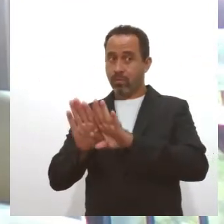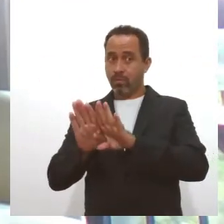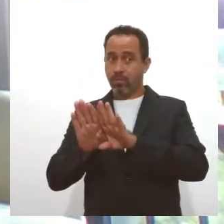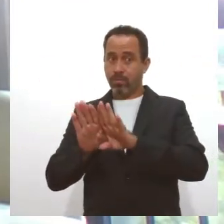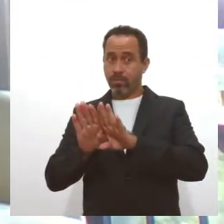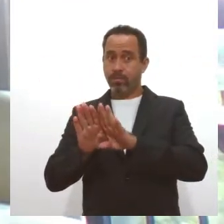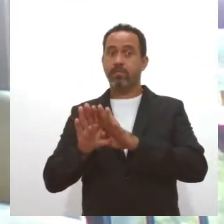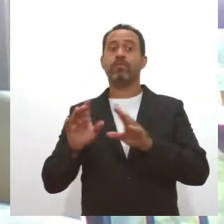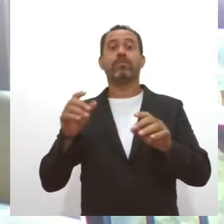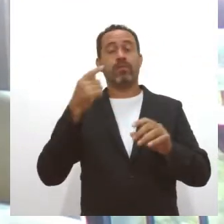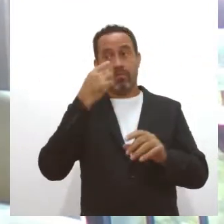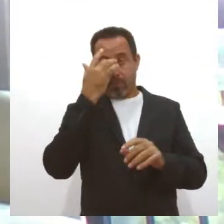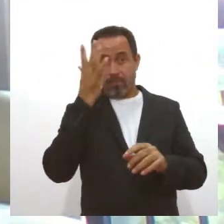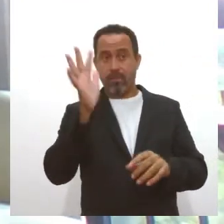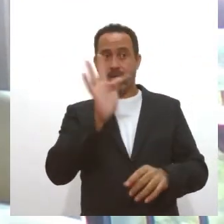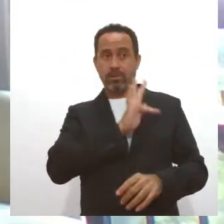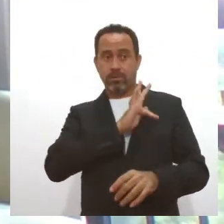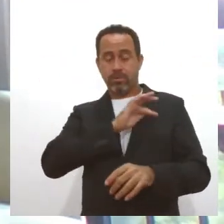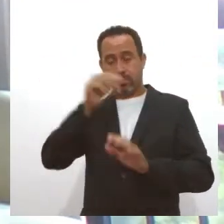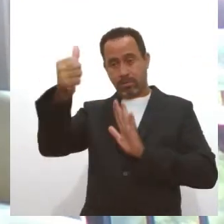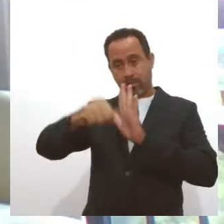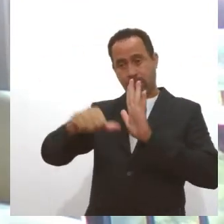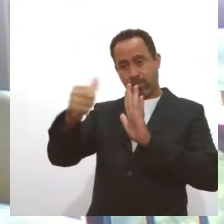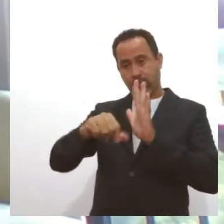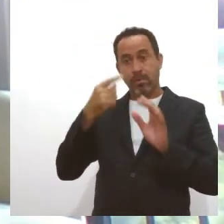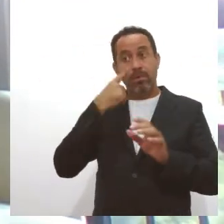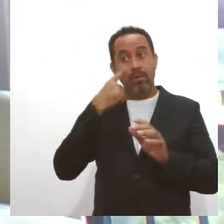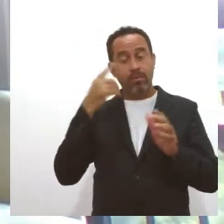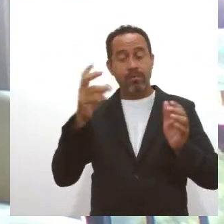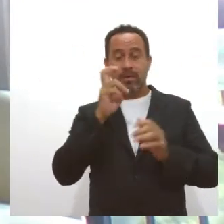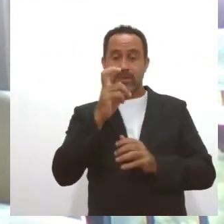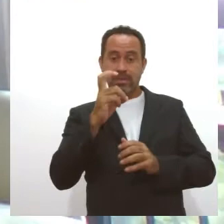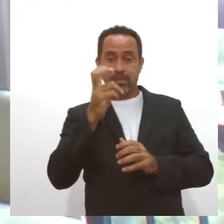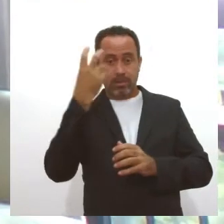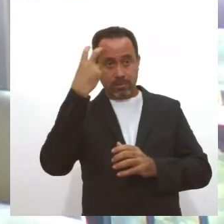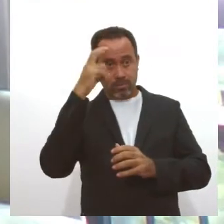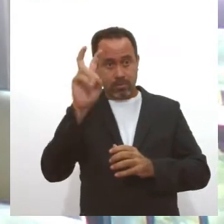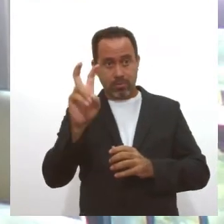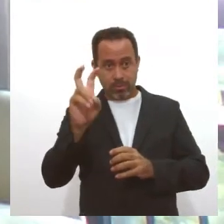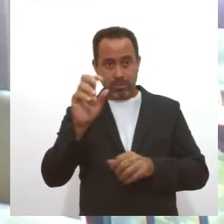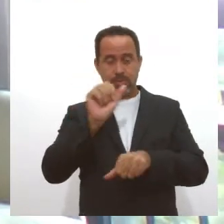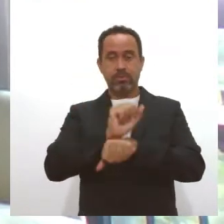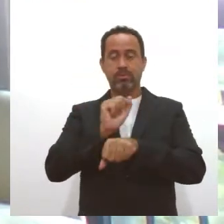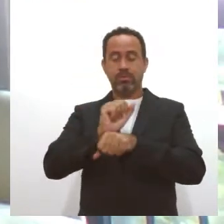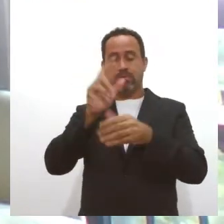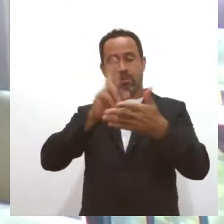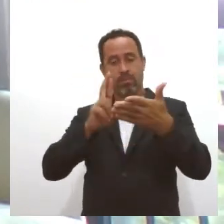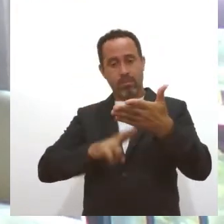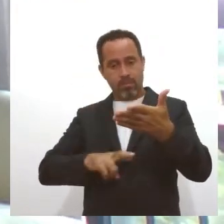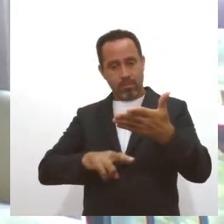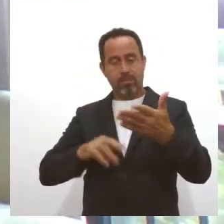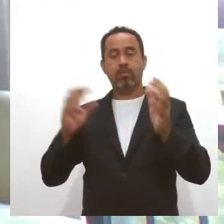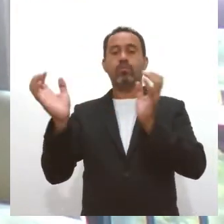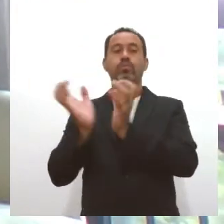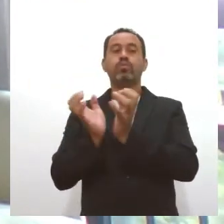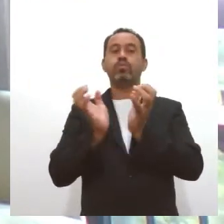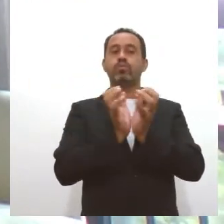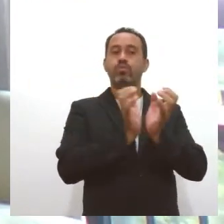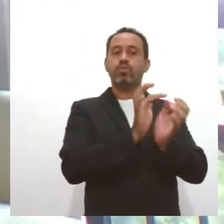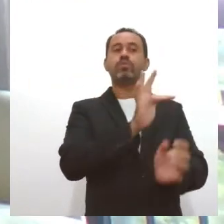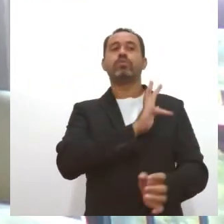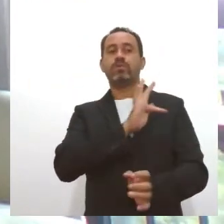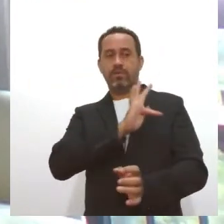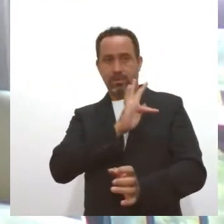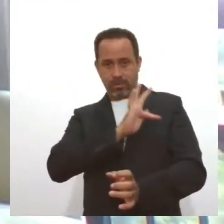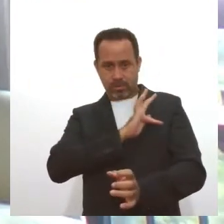as fiscalizações. Nós vamos aguardar agora o prazo de 5 dias úteis, a apresentação de relatório por parte das equipes de fiscalização, porque foi isso